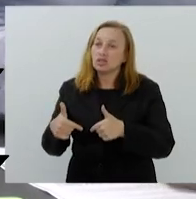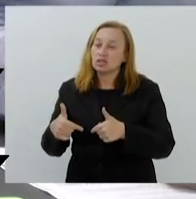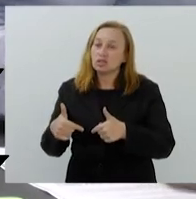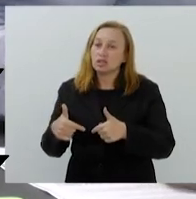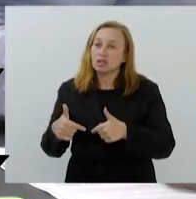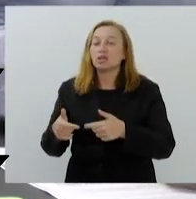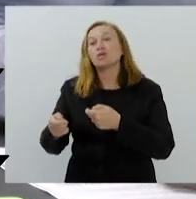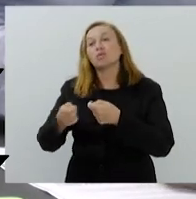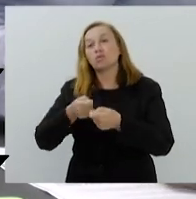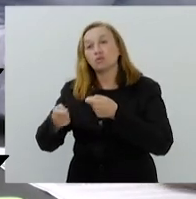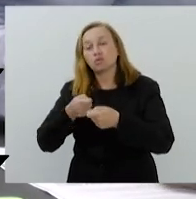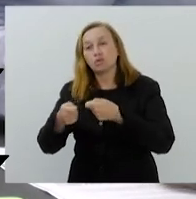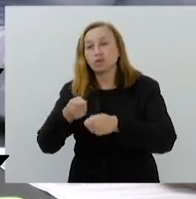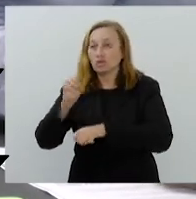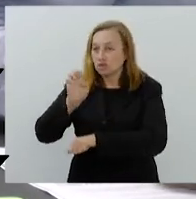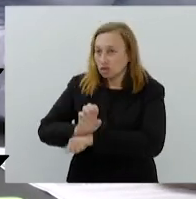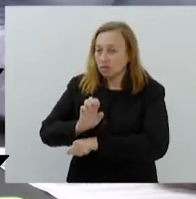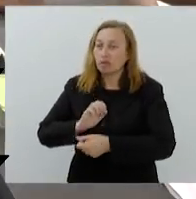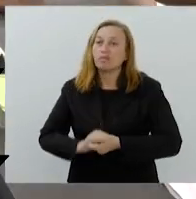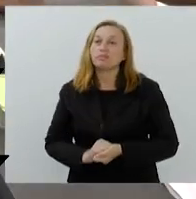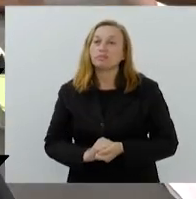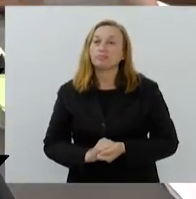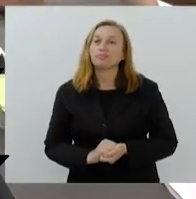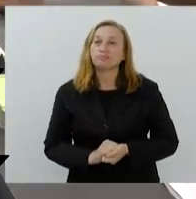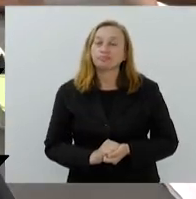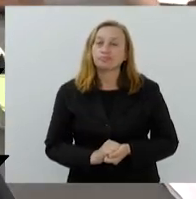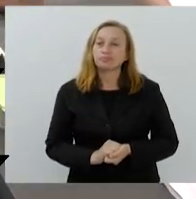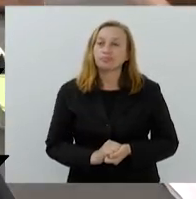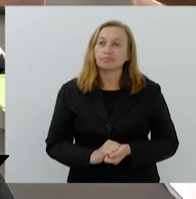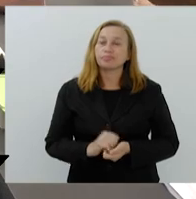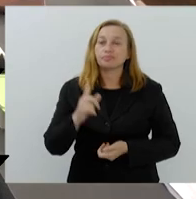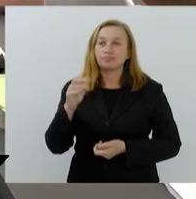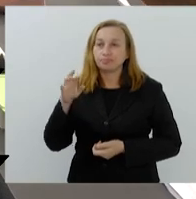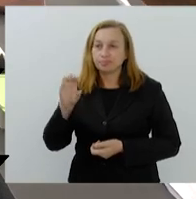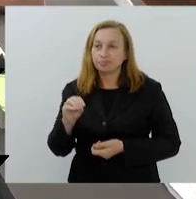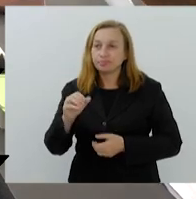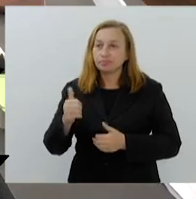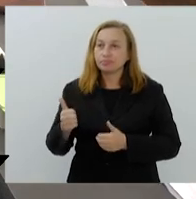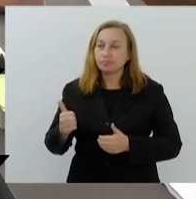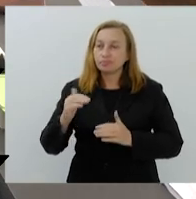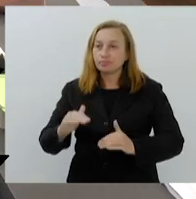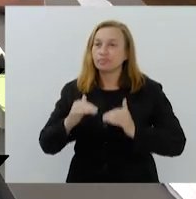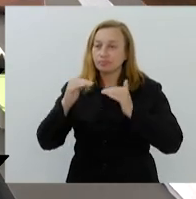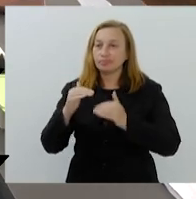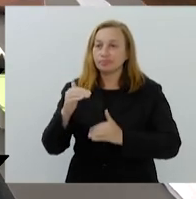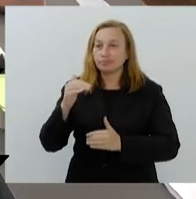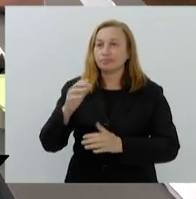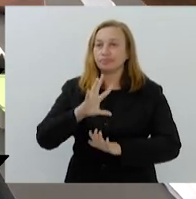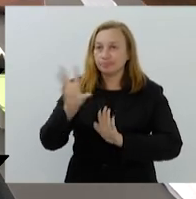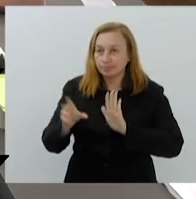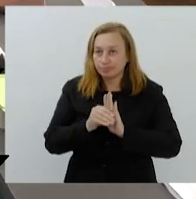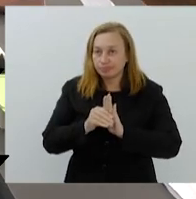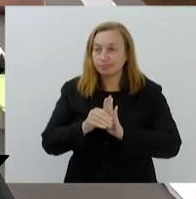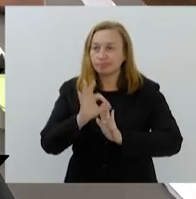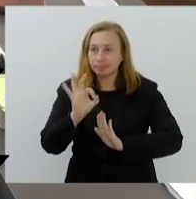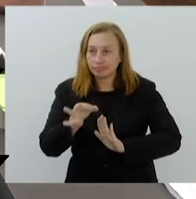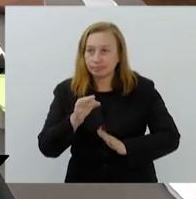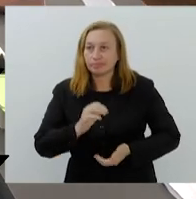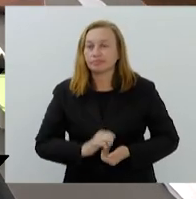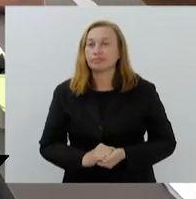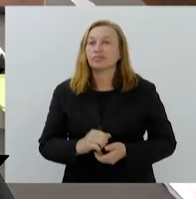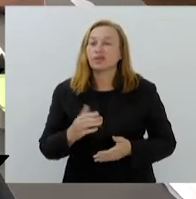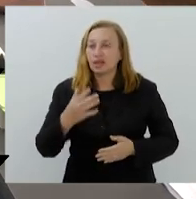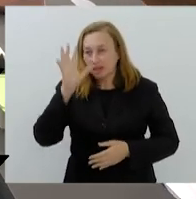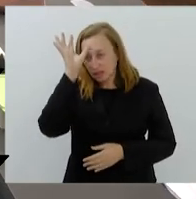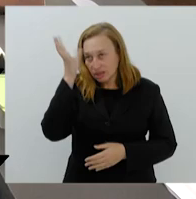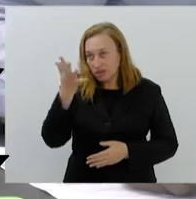estão sob o domínio estadual. Recebe a emenda do deputado Cozzolino com o subemenda. Isso. Olhar de lince do deputado. Resolvido. Cozzolino. Depois o texto resolvido.